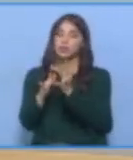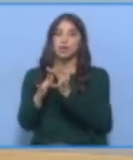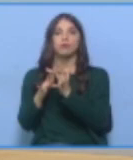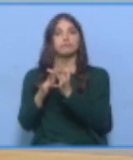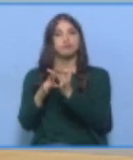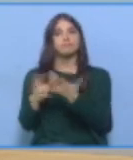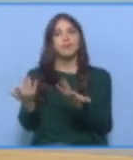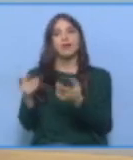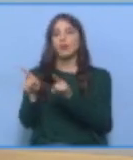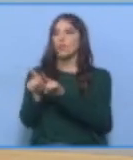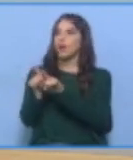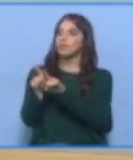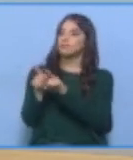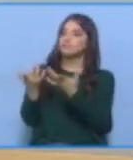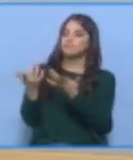desta história.